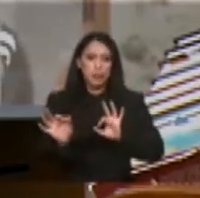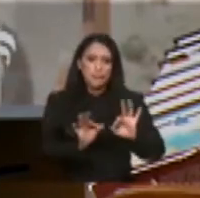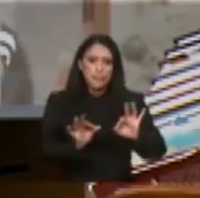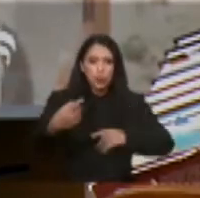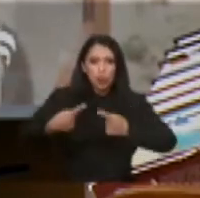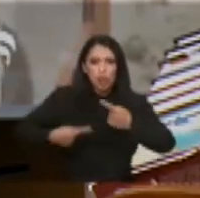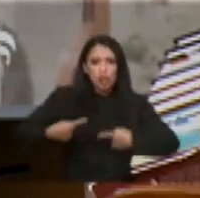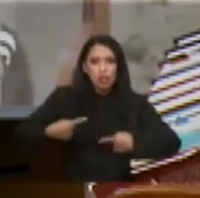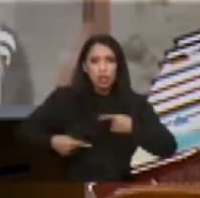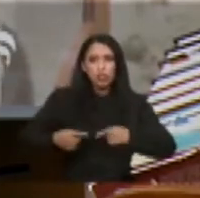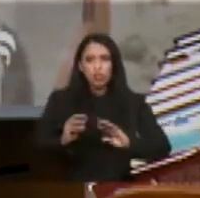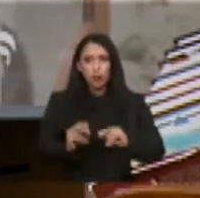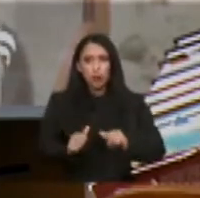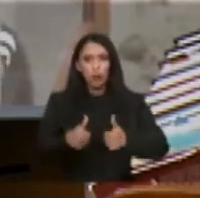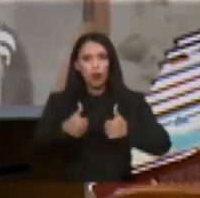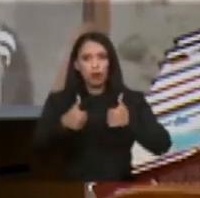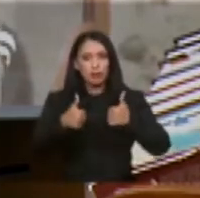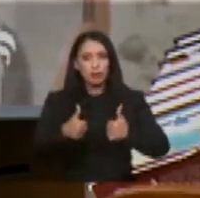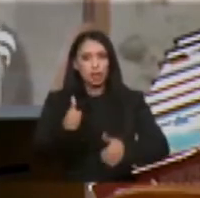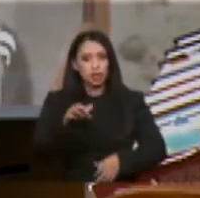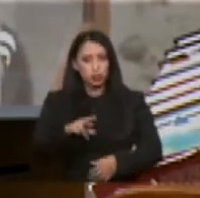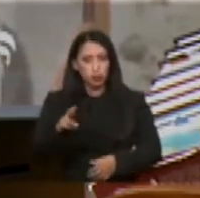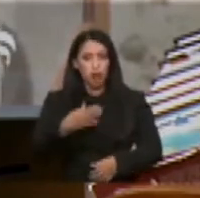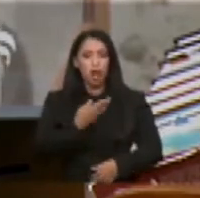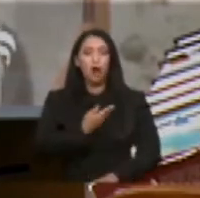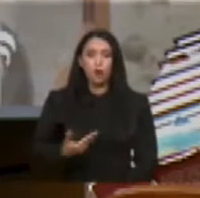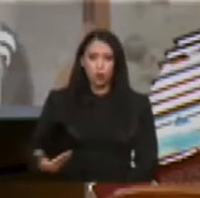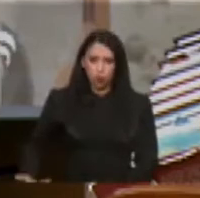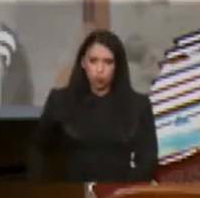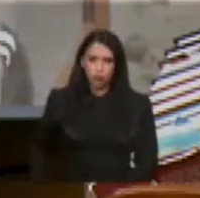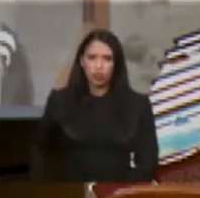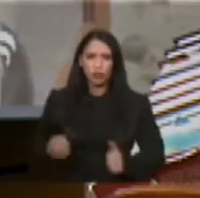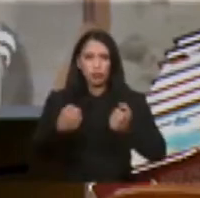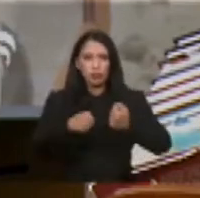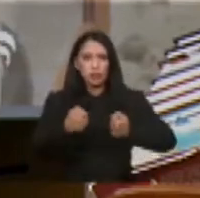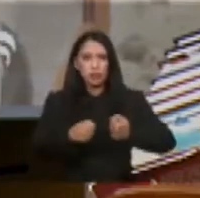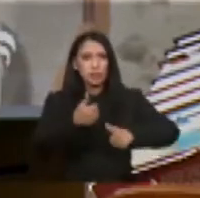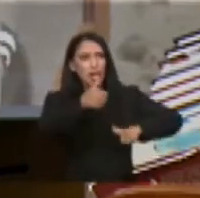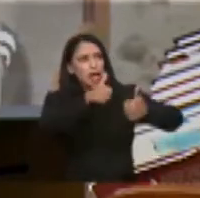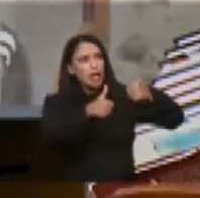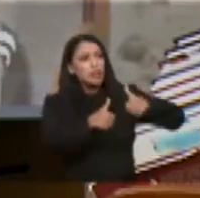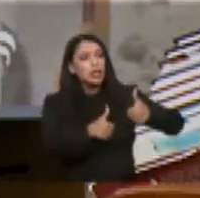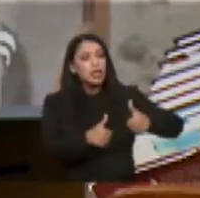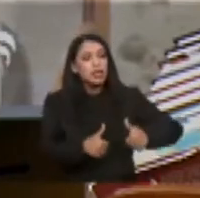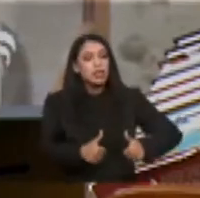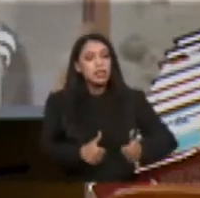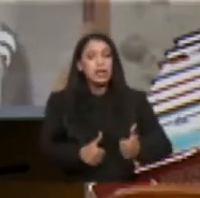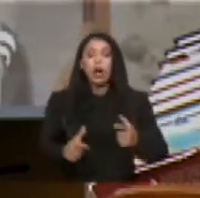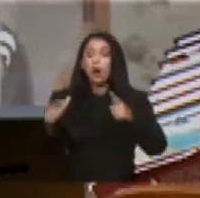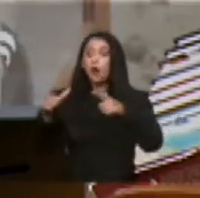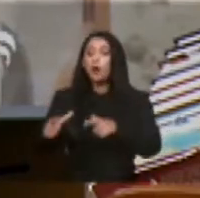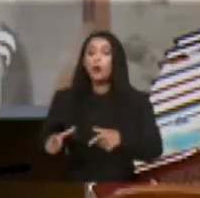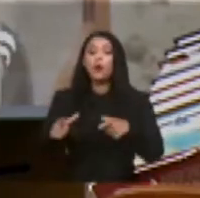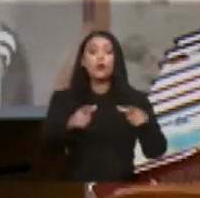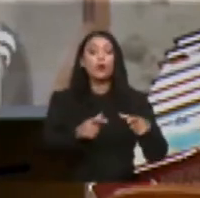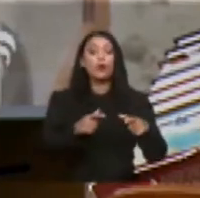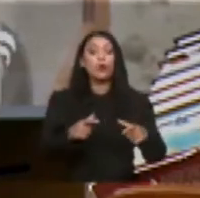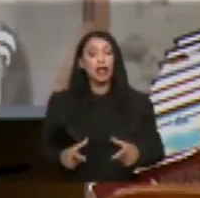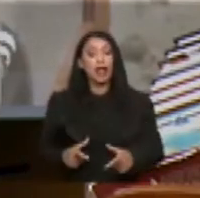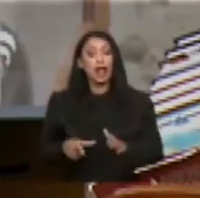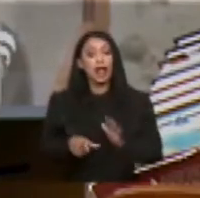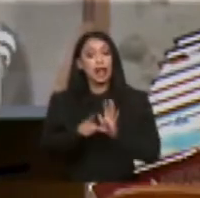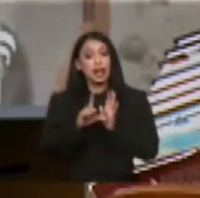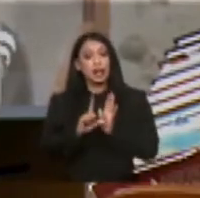de qualidade do ar, os governos devem considerar cuidadosamente suas circunstâncias locais, antes